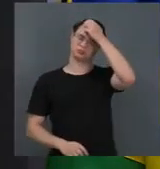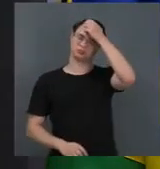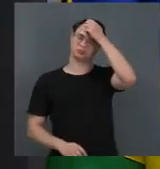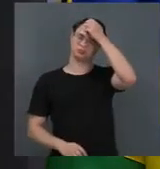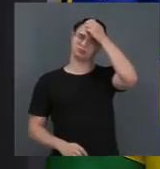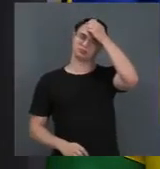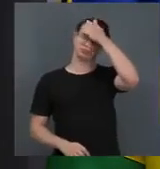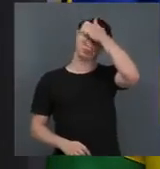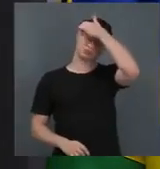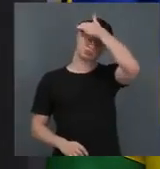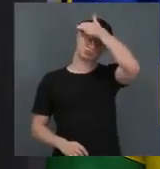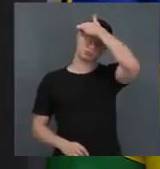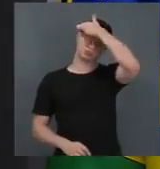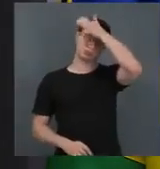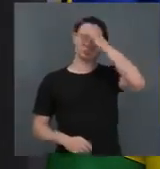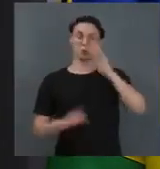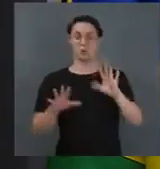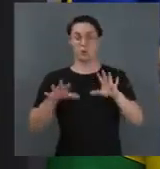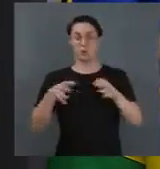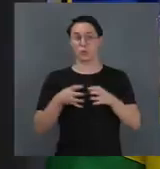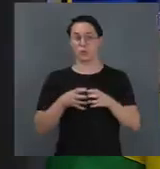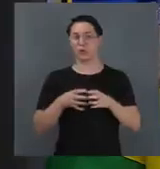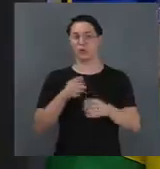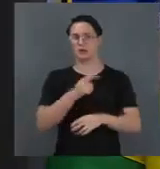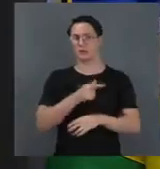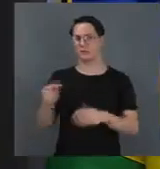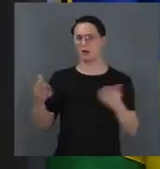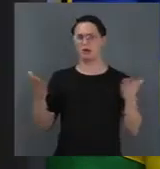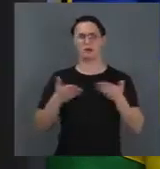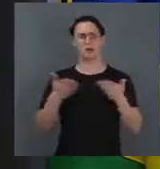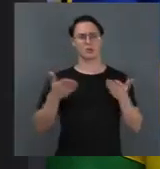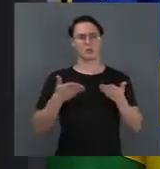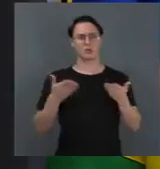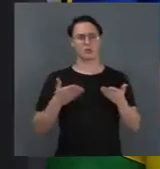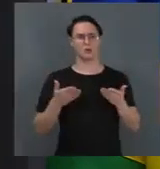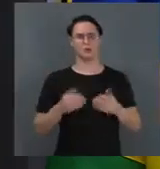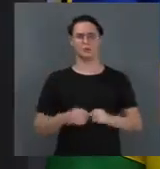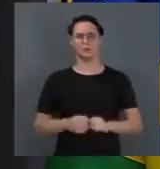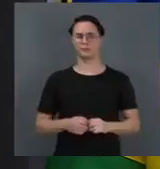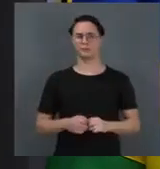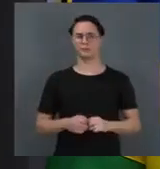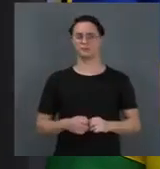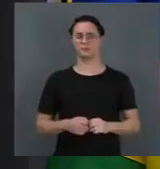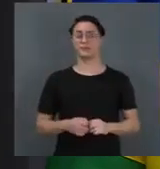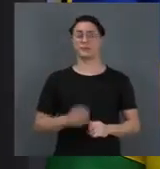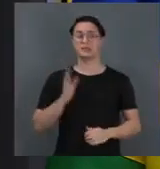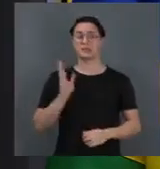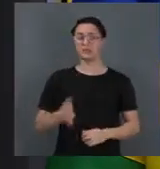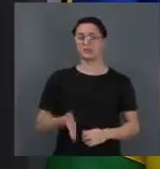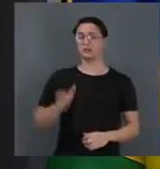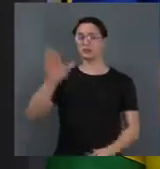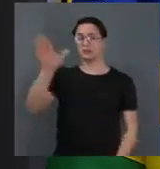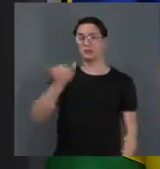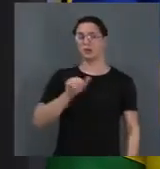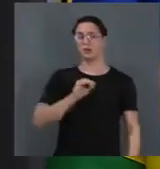Aliás, esse comitê, inclusive nessa semana, no início dela, já acionou a